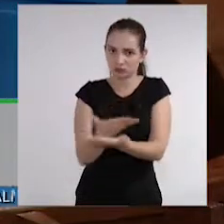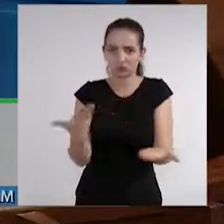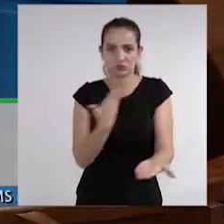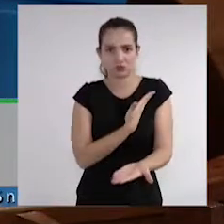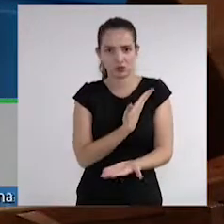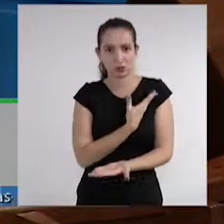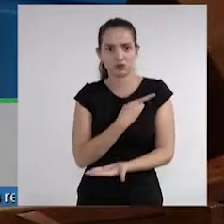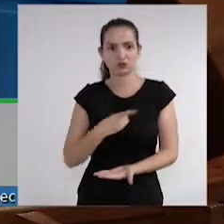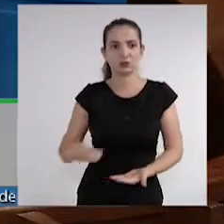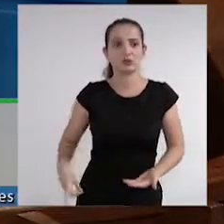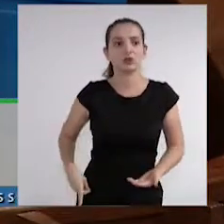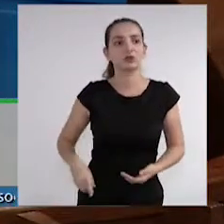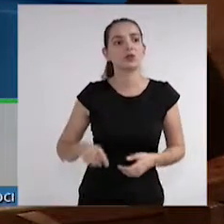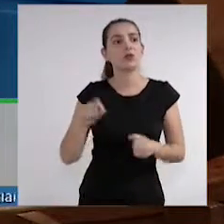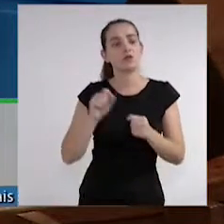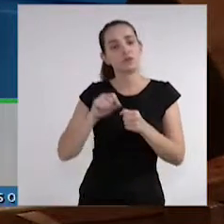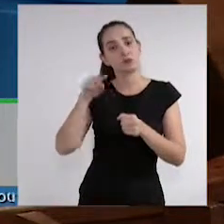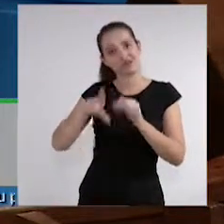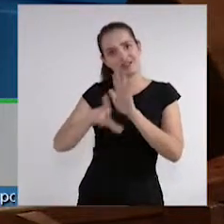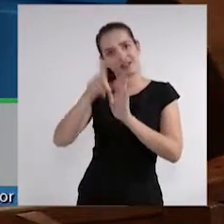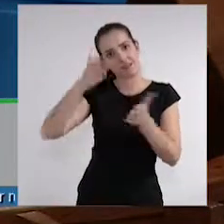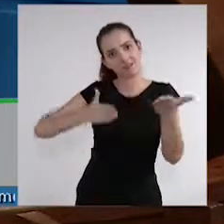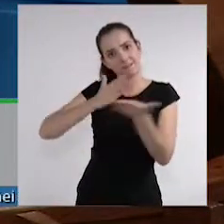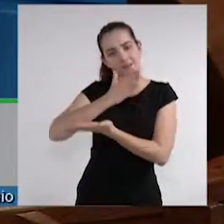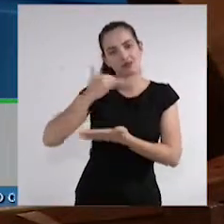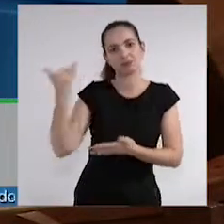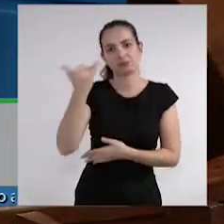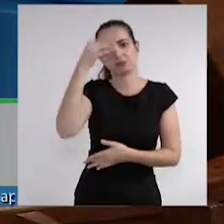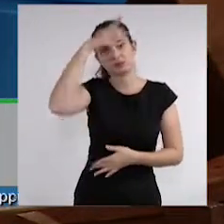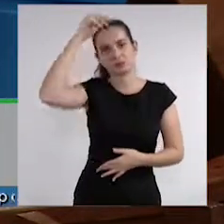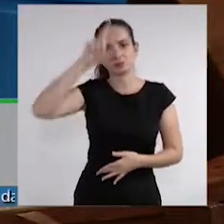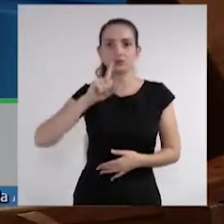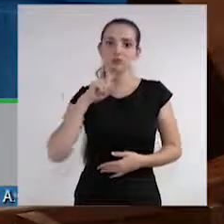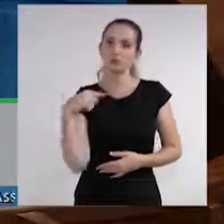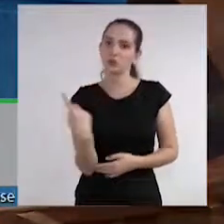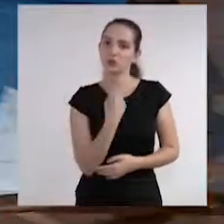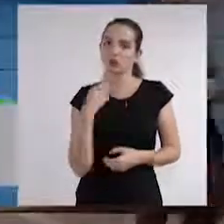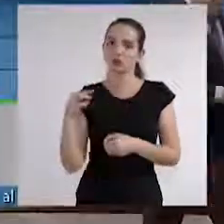fazer a aprovação dessa lei tão importante para Mato Grosso do Sul e para os nossos municípios. Muito obrigado.